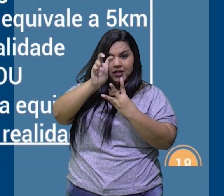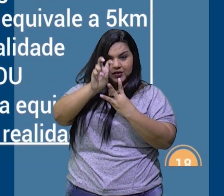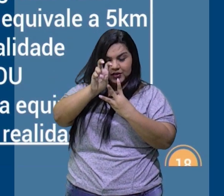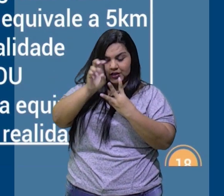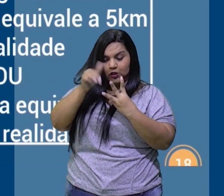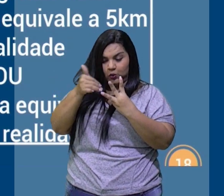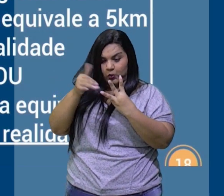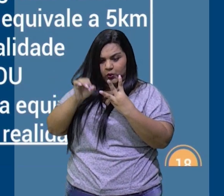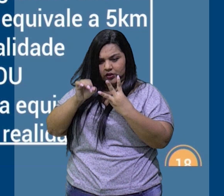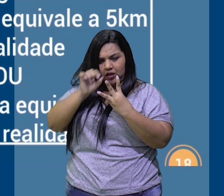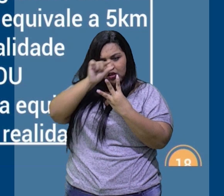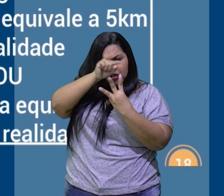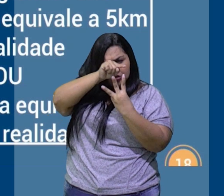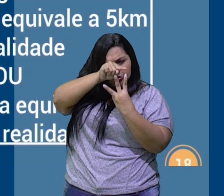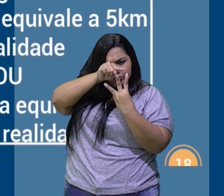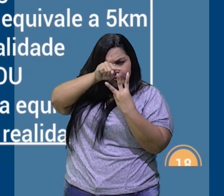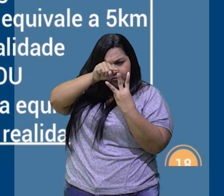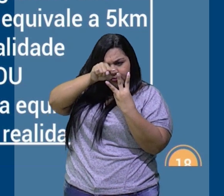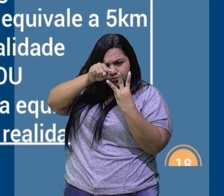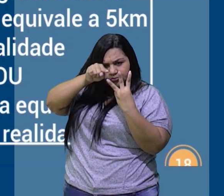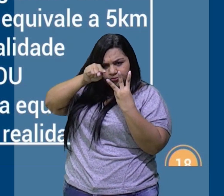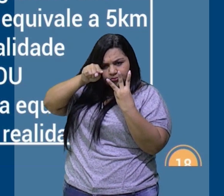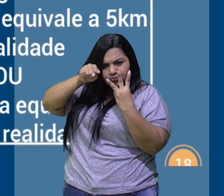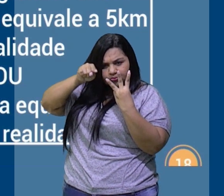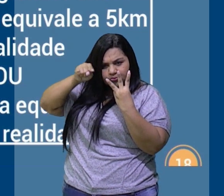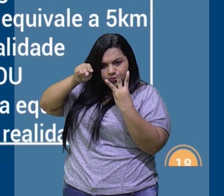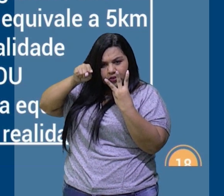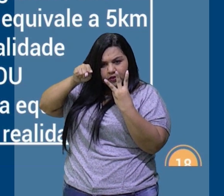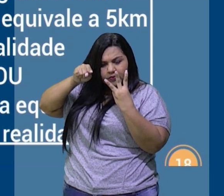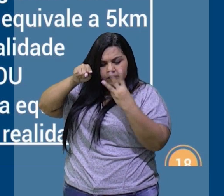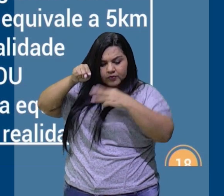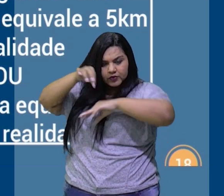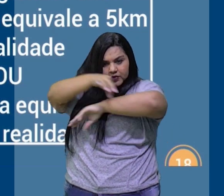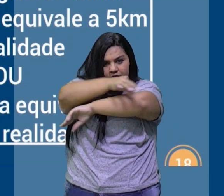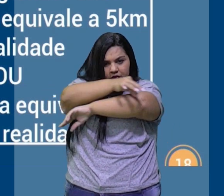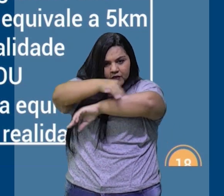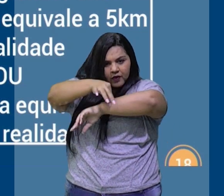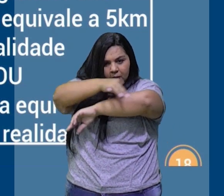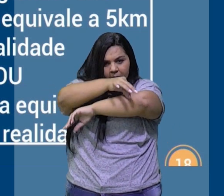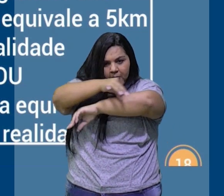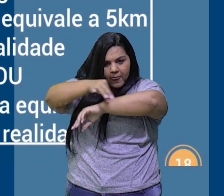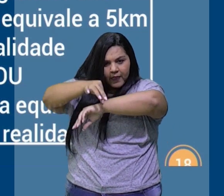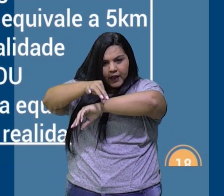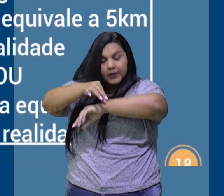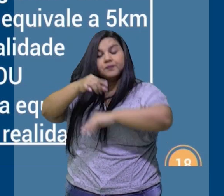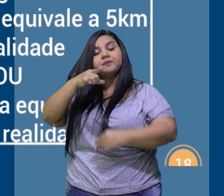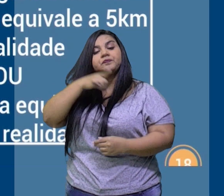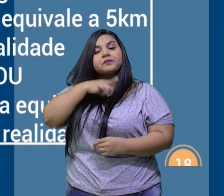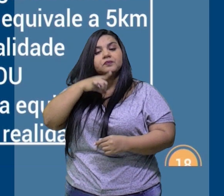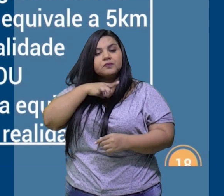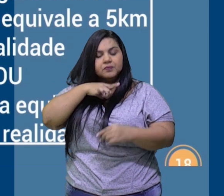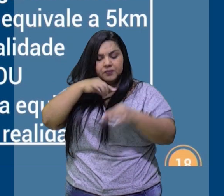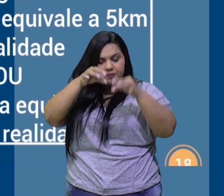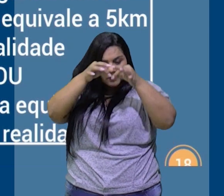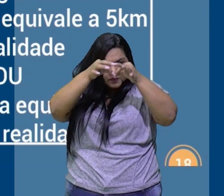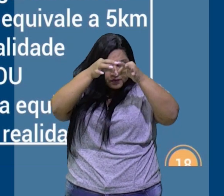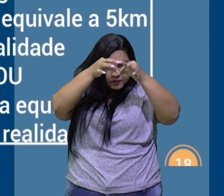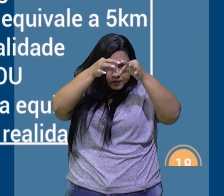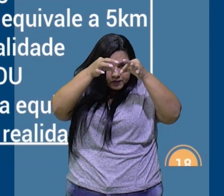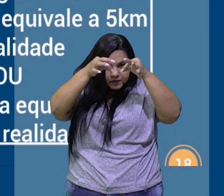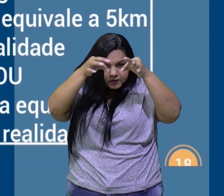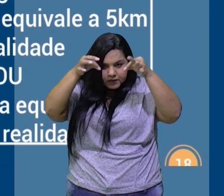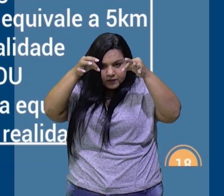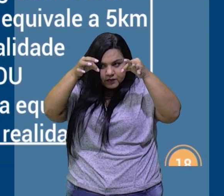espaço aqui, olha, essa representação, se você pegar uma régua e medir aqui, nós temos aqui, nesse espaço, até